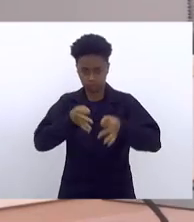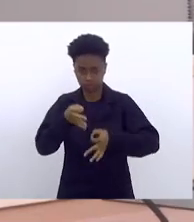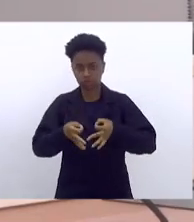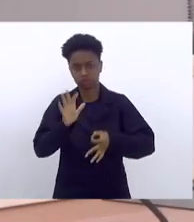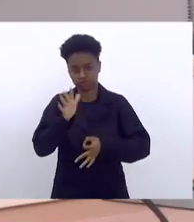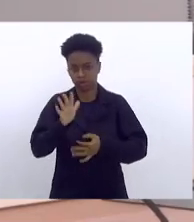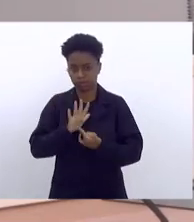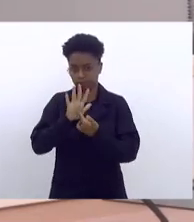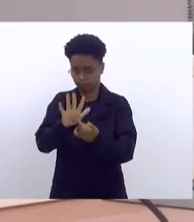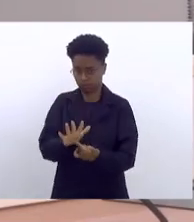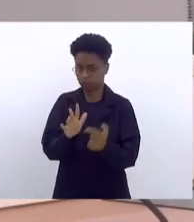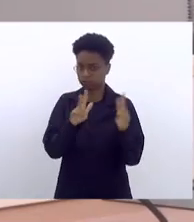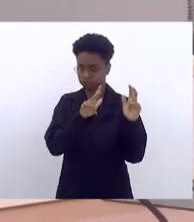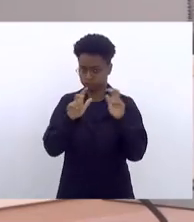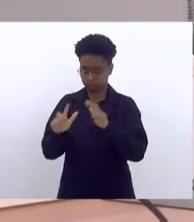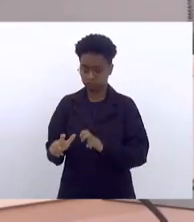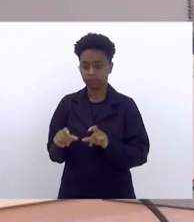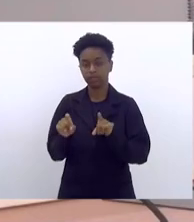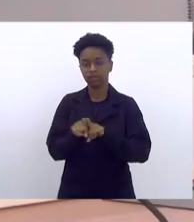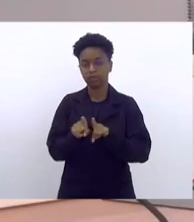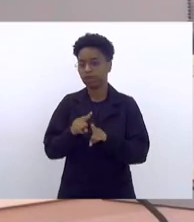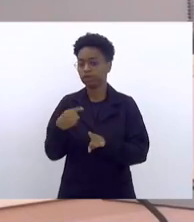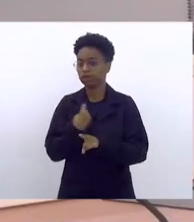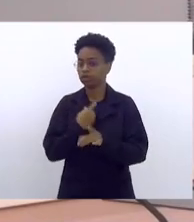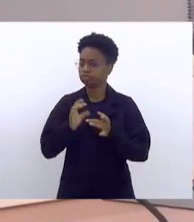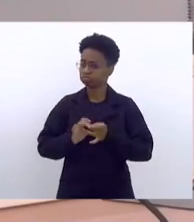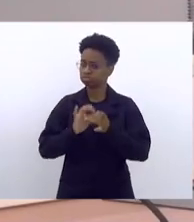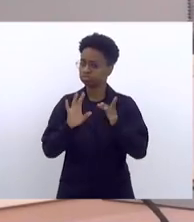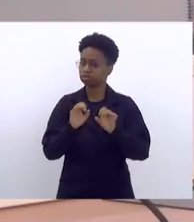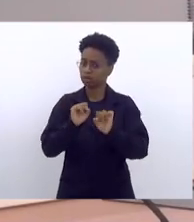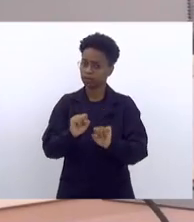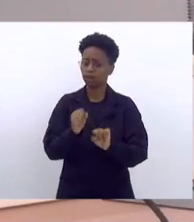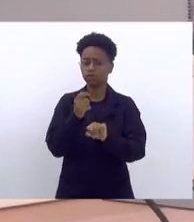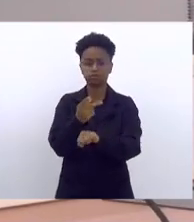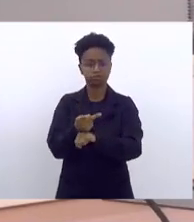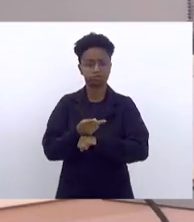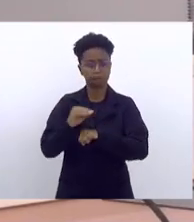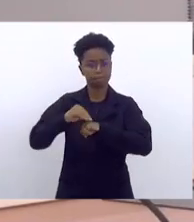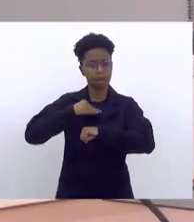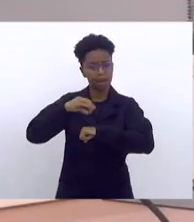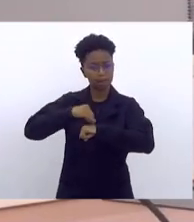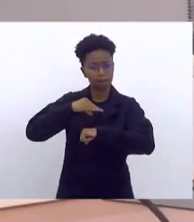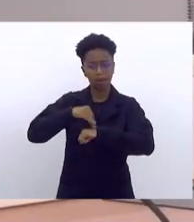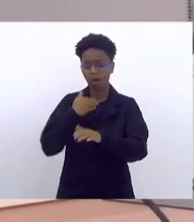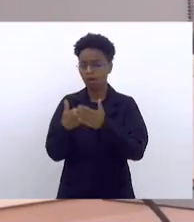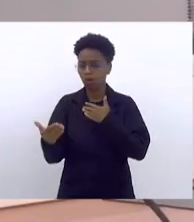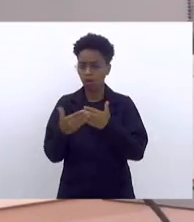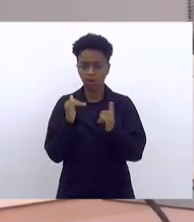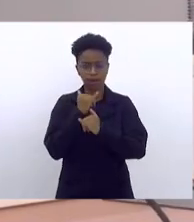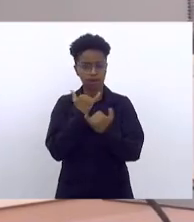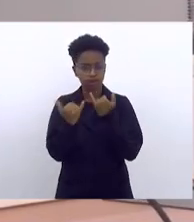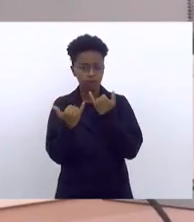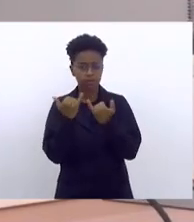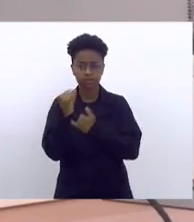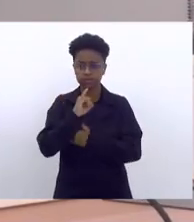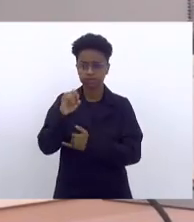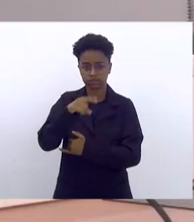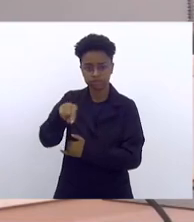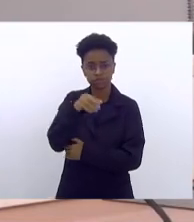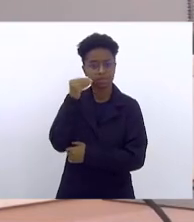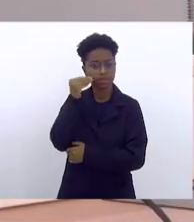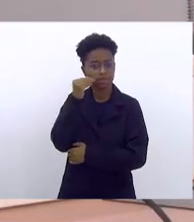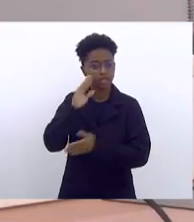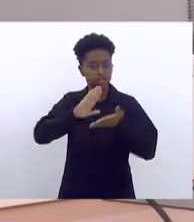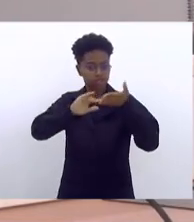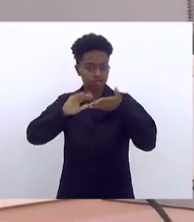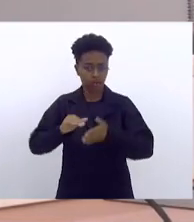posicionado nesse sentido e nós nos colocamos à disposição de receber qualquer notícia de que vocês tentaram remover algum